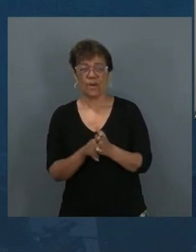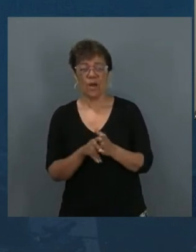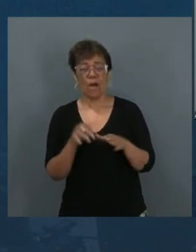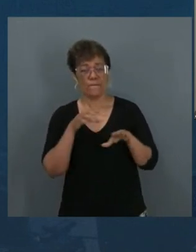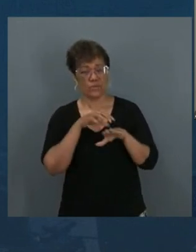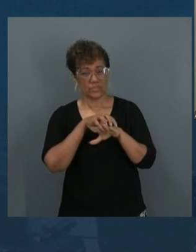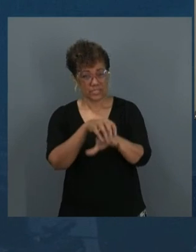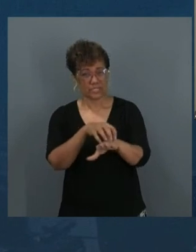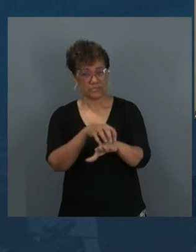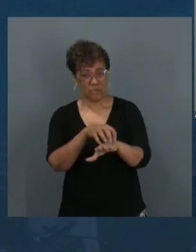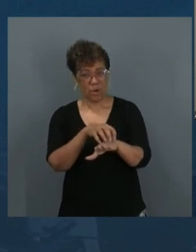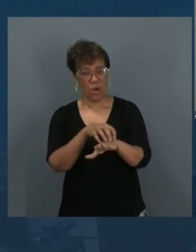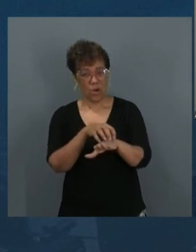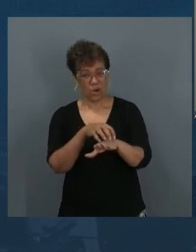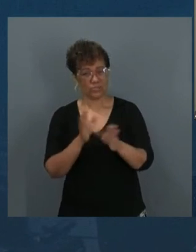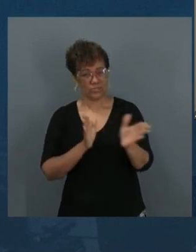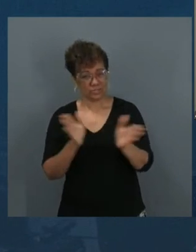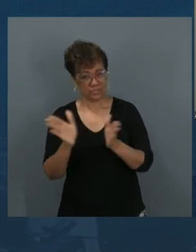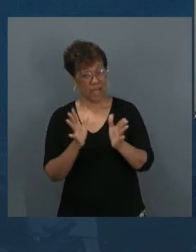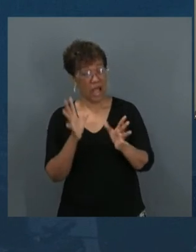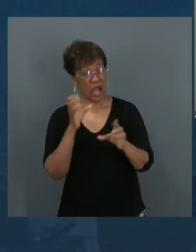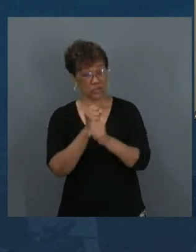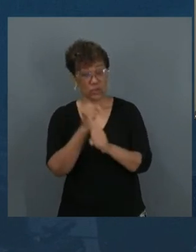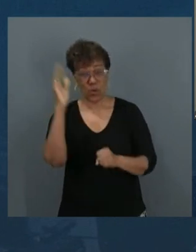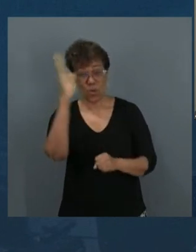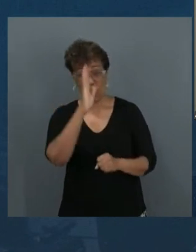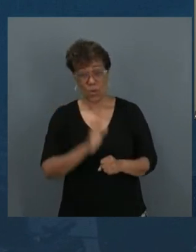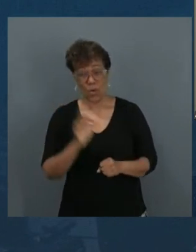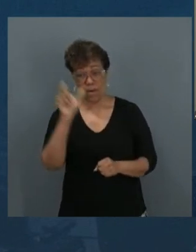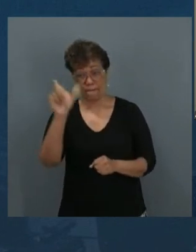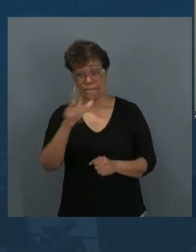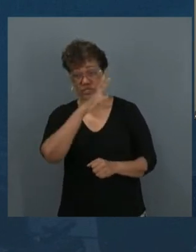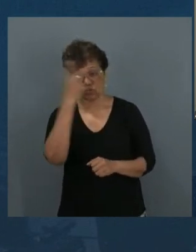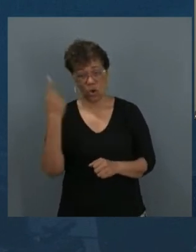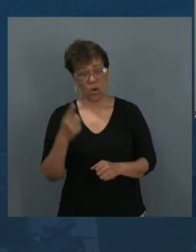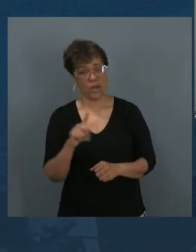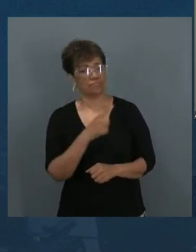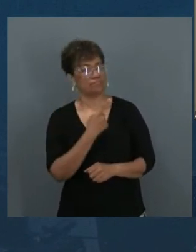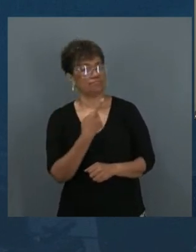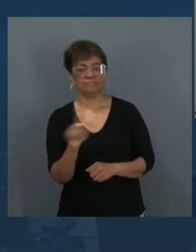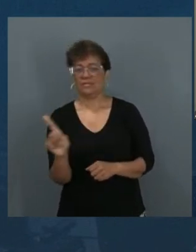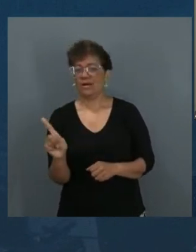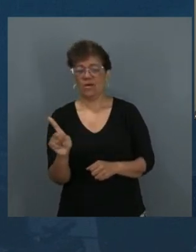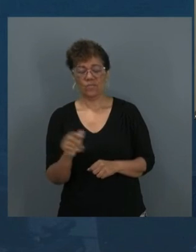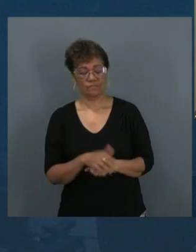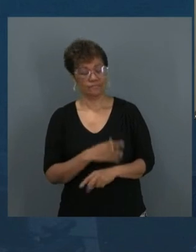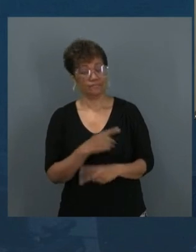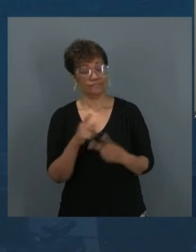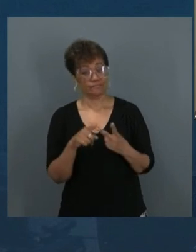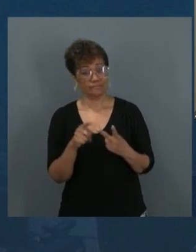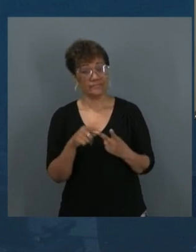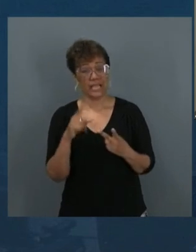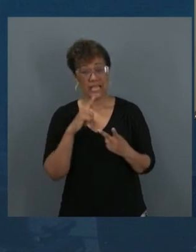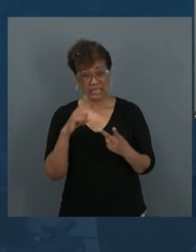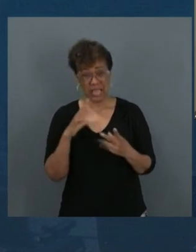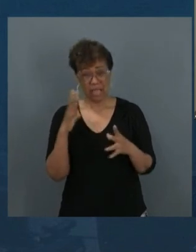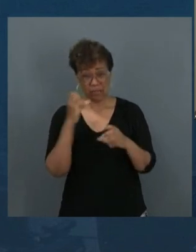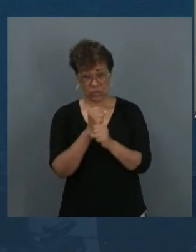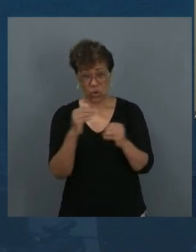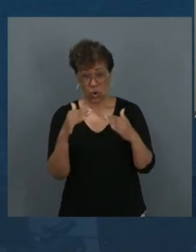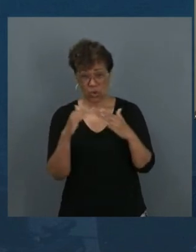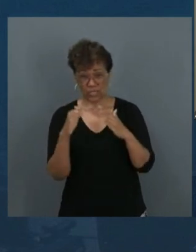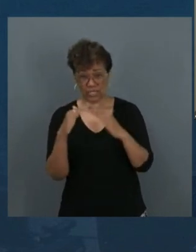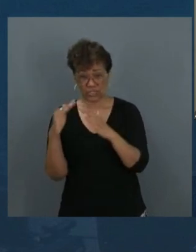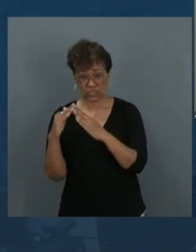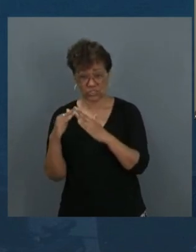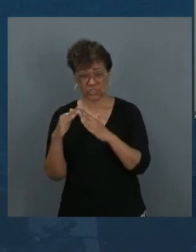transporte acessível para todos os brasileiros? Não. Nós temos todas as escolas